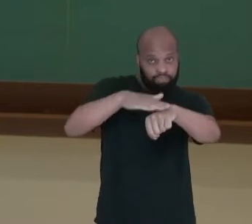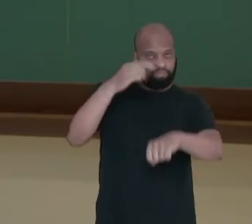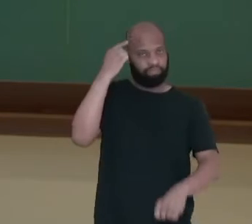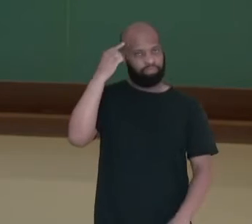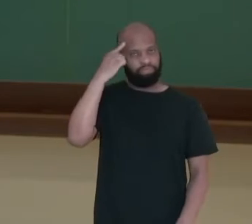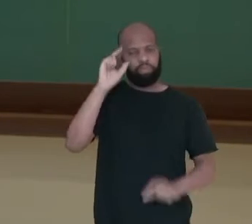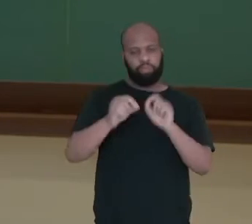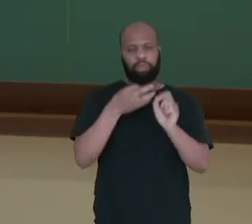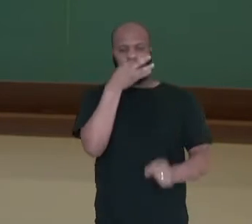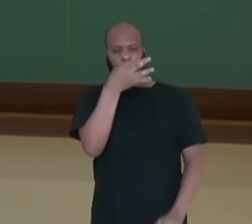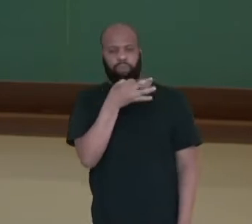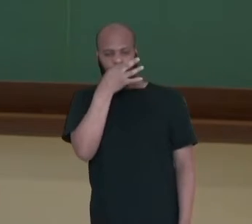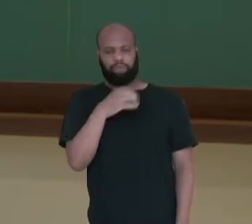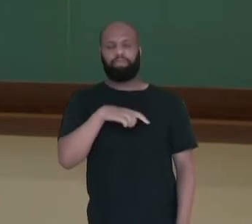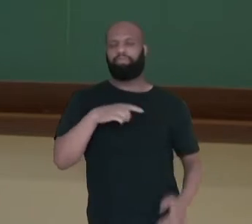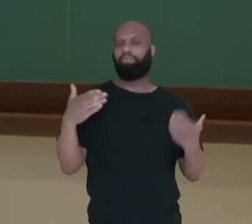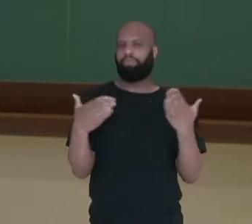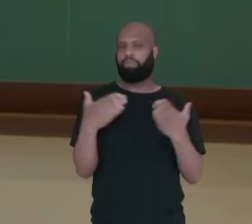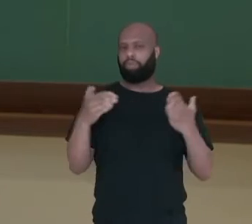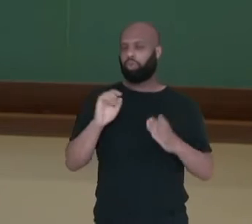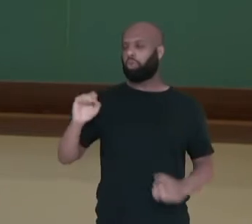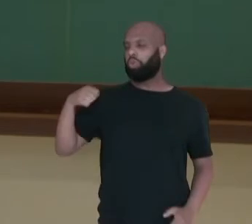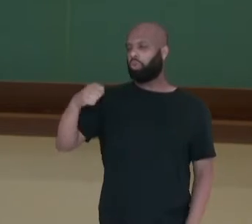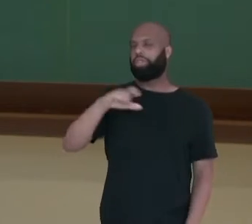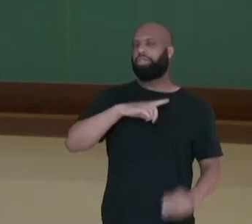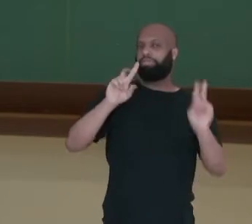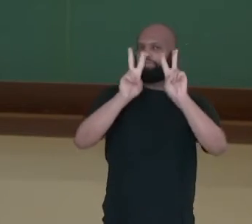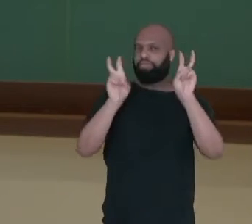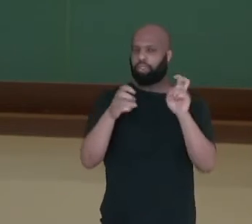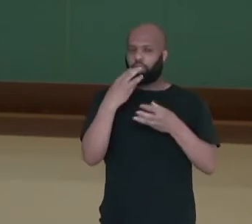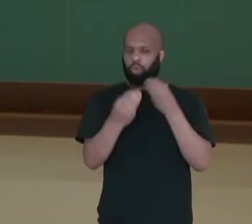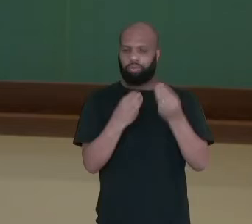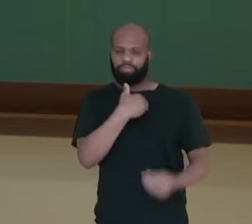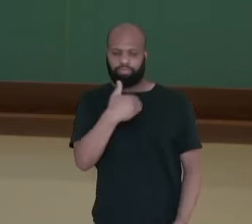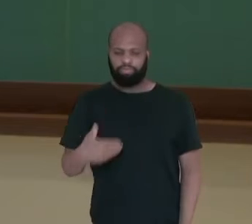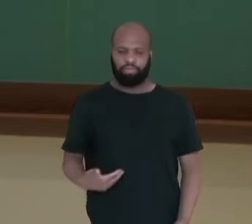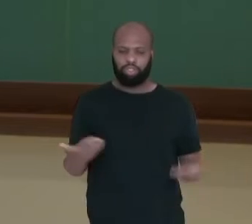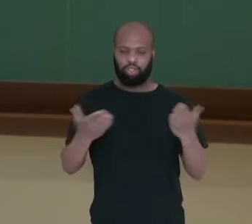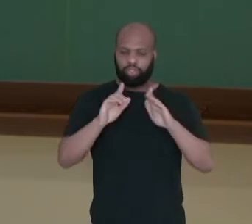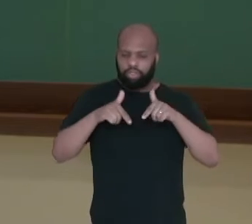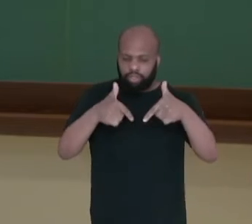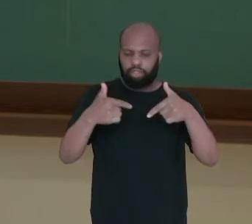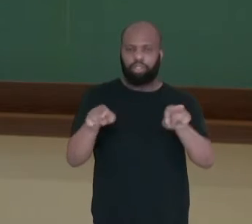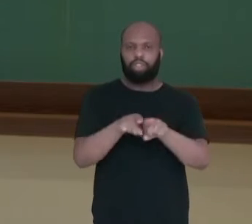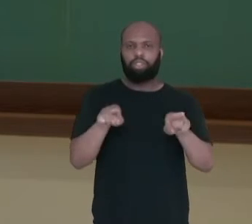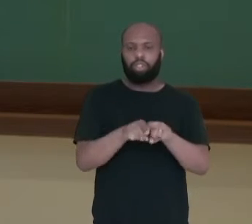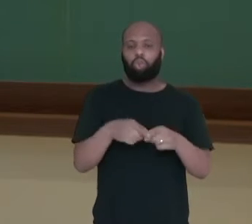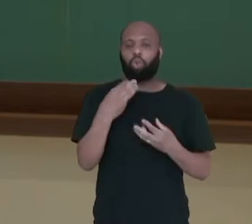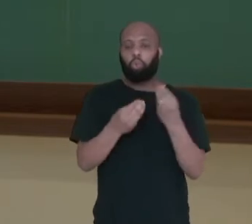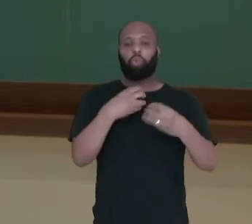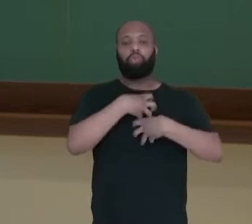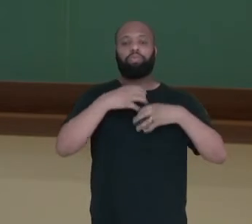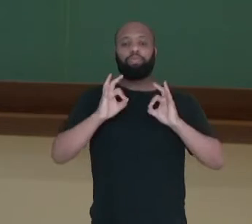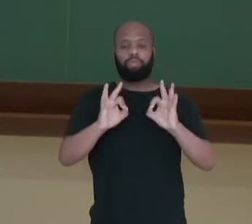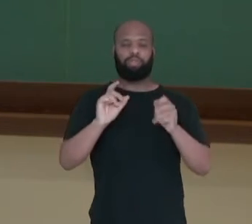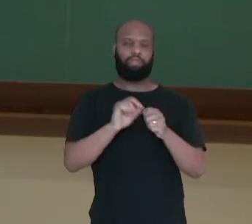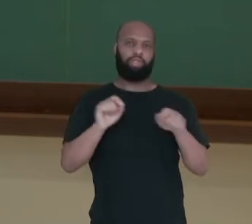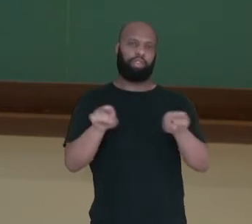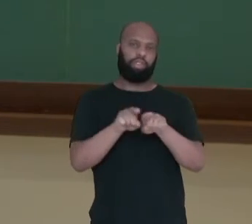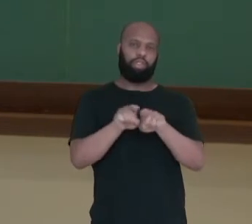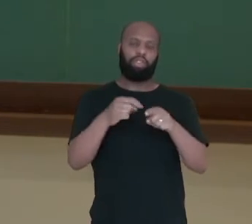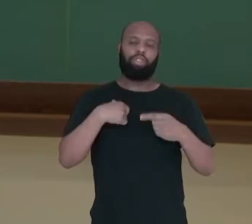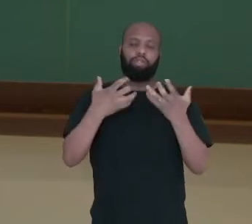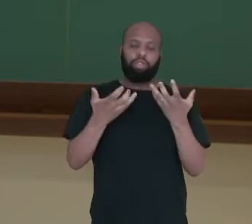são as críticas que você faz sobre a forma como os governantes agem, como eles deveriam agir. Então, eu quero que